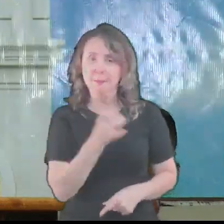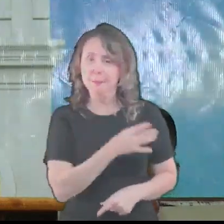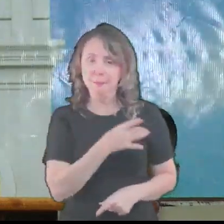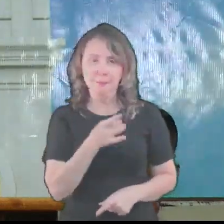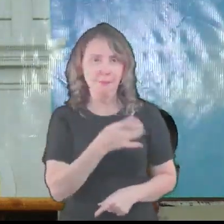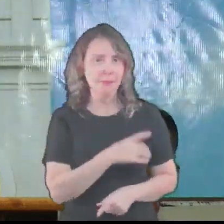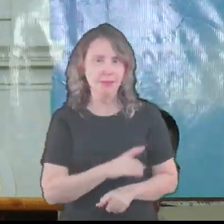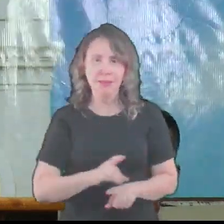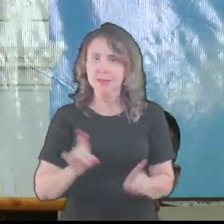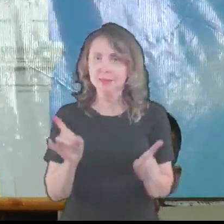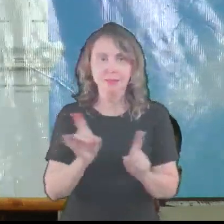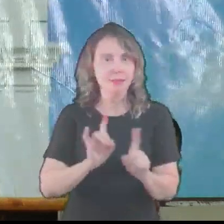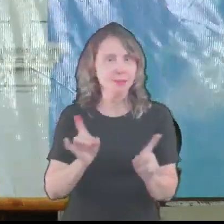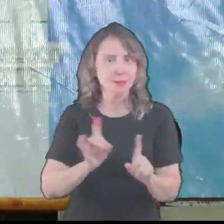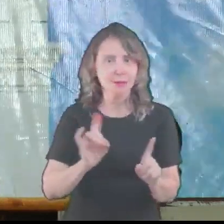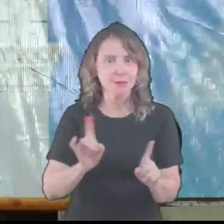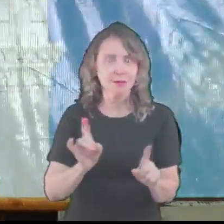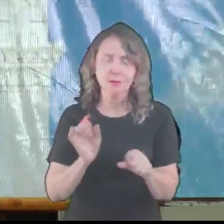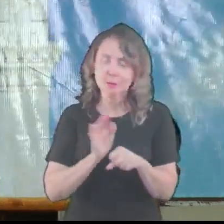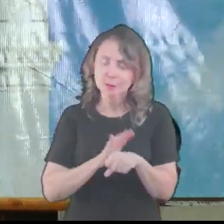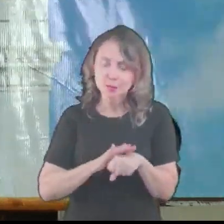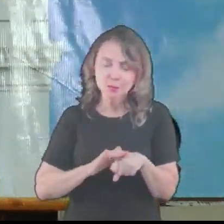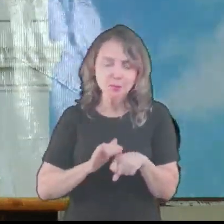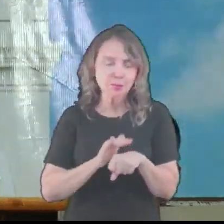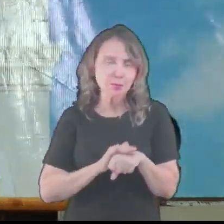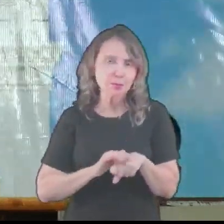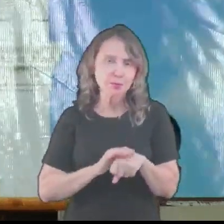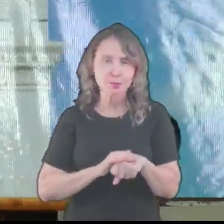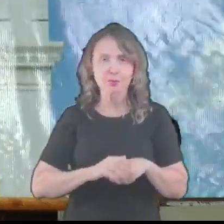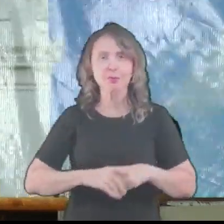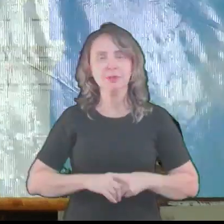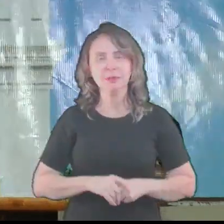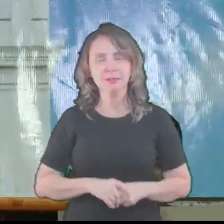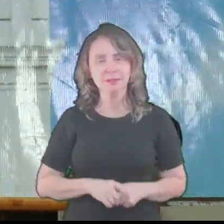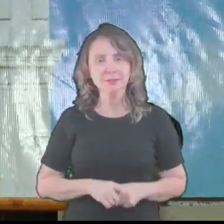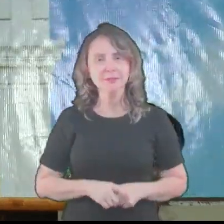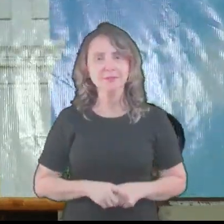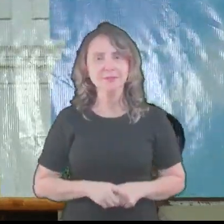o bichinho de Jacó.